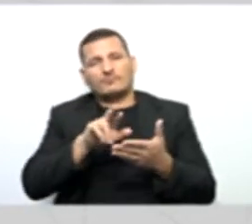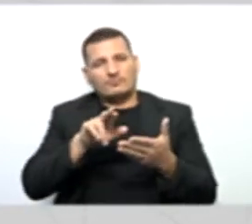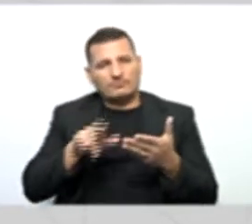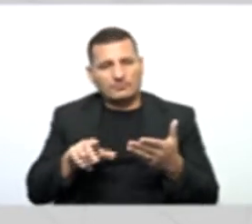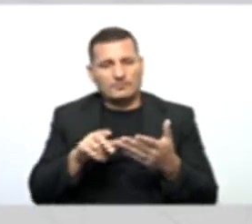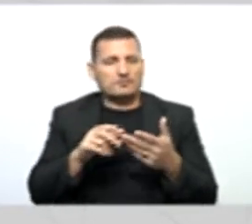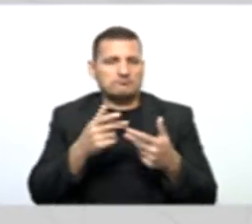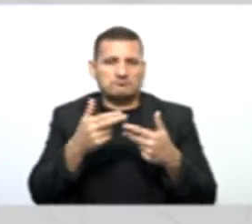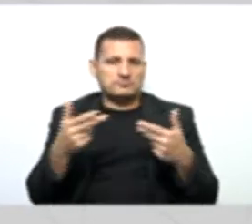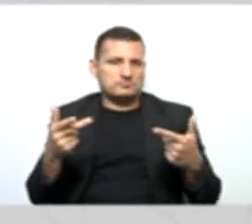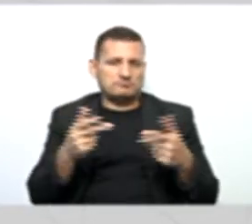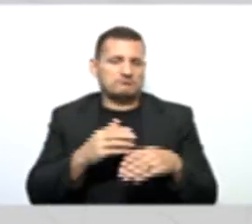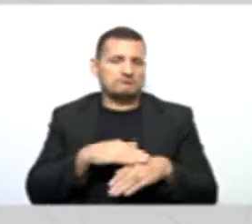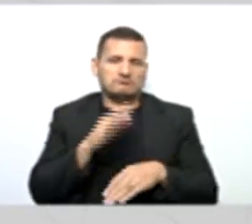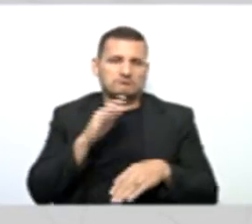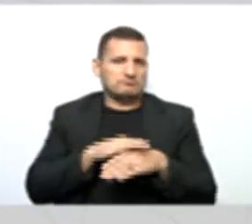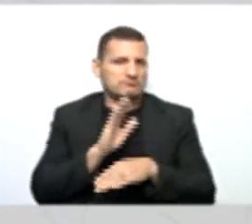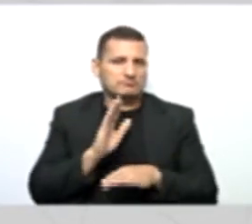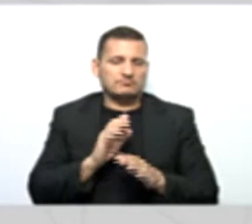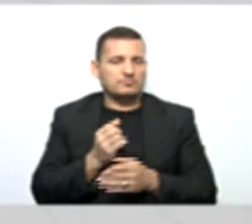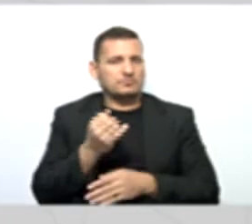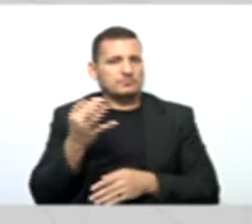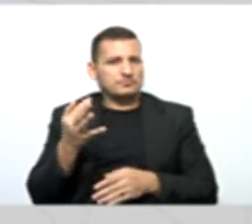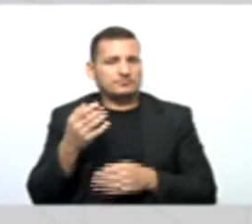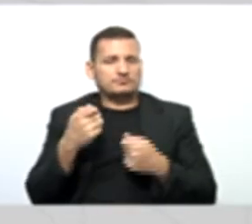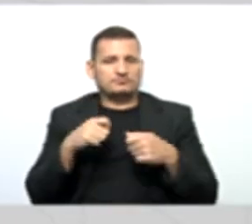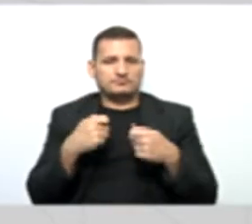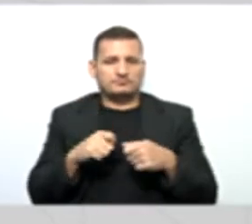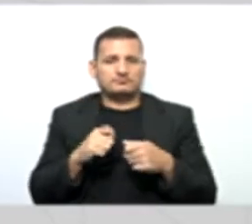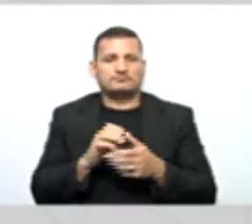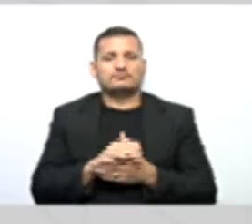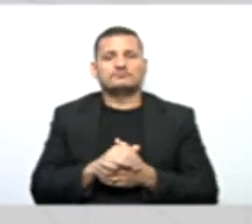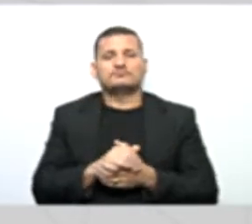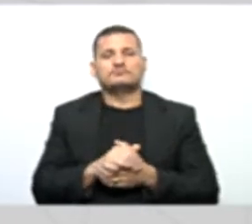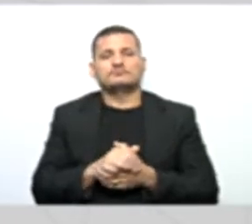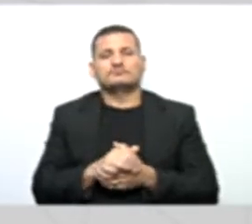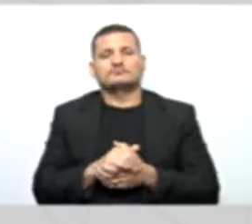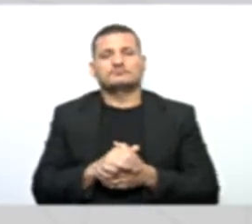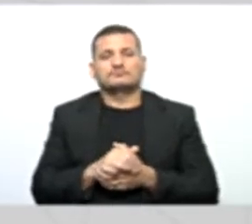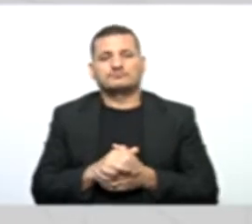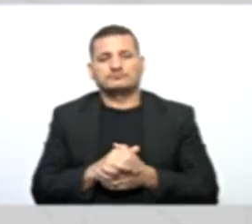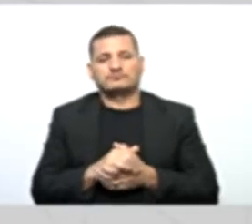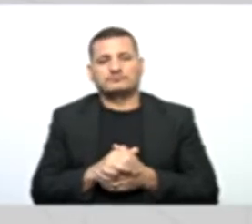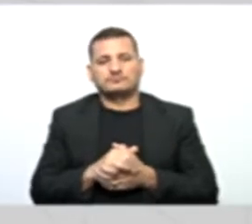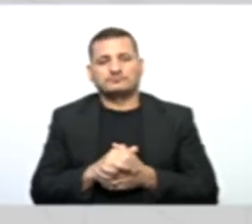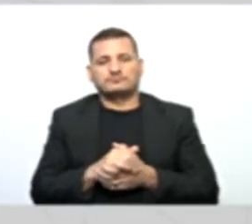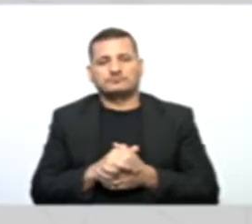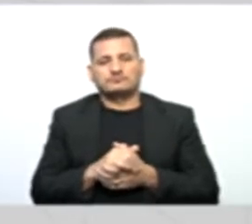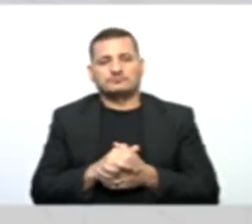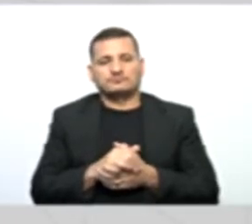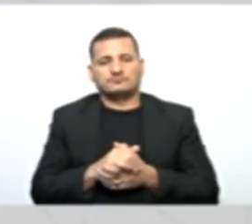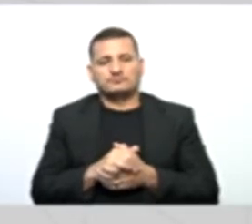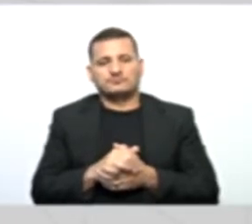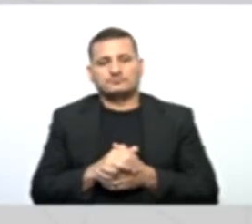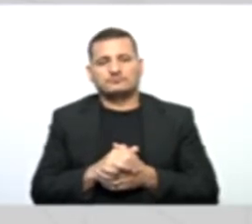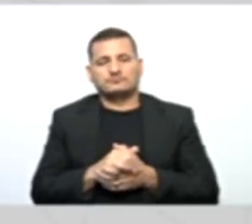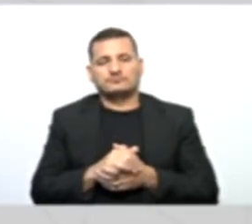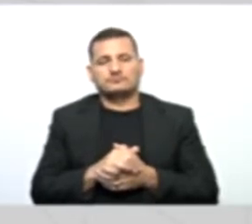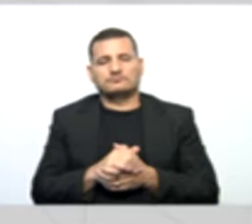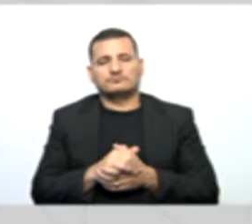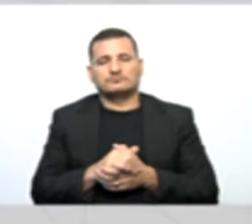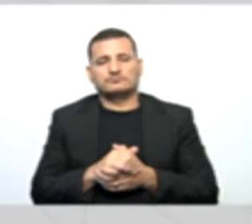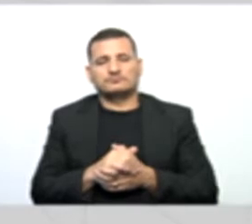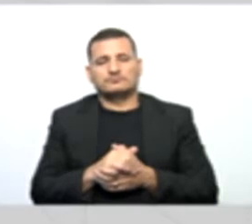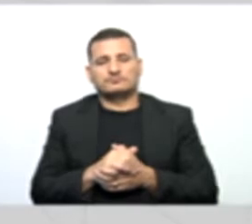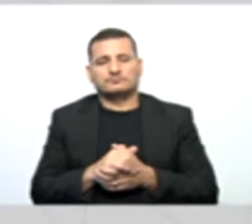Quantos objetos pessoas forem necessários, a partir daquela descrição genérica da classe pessoa que nós